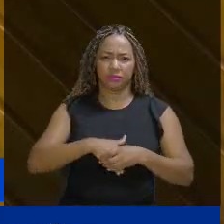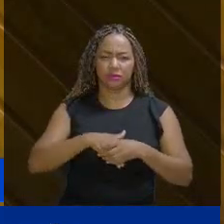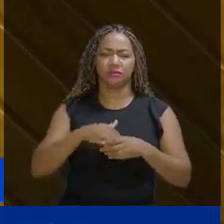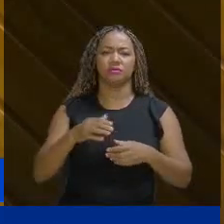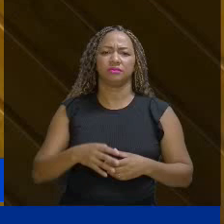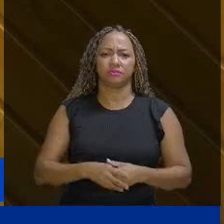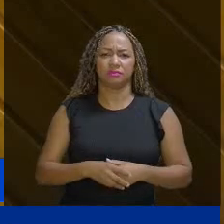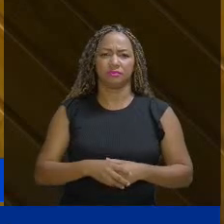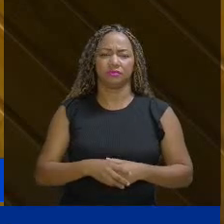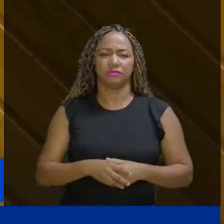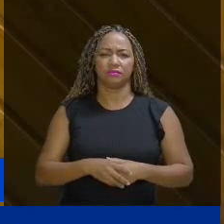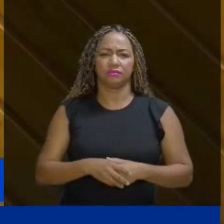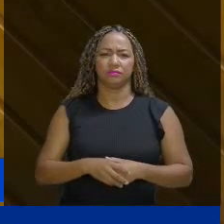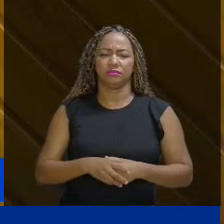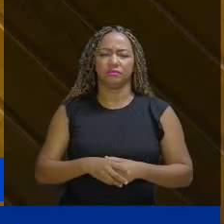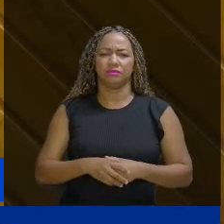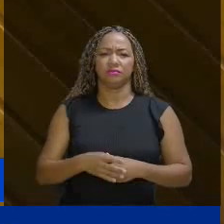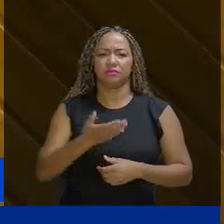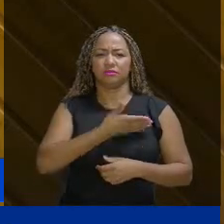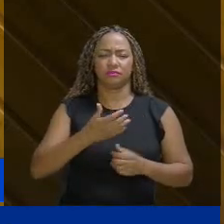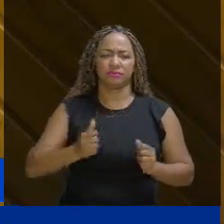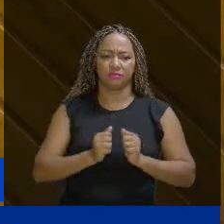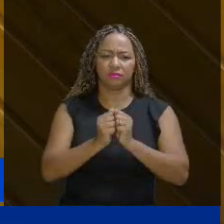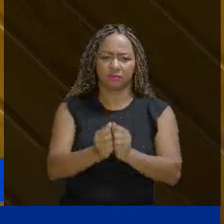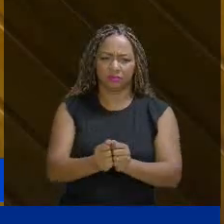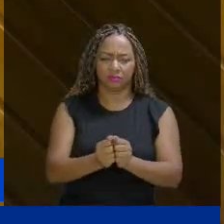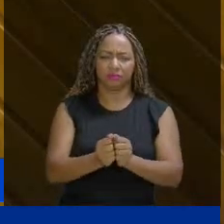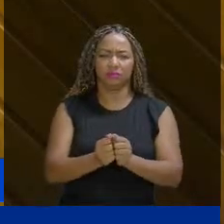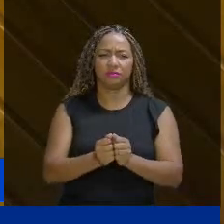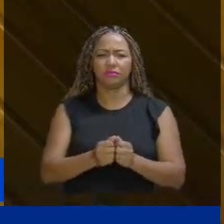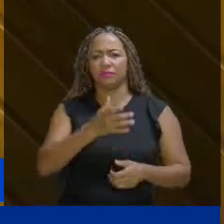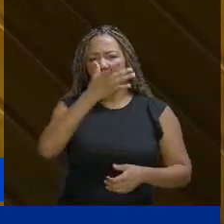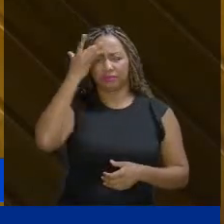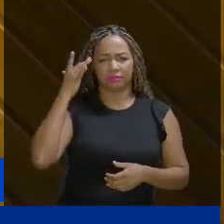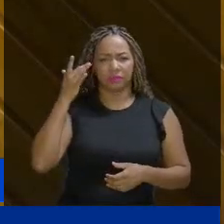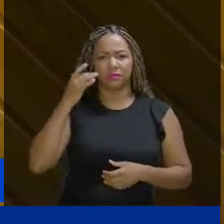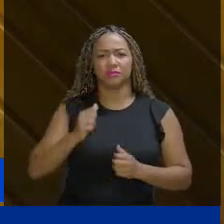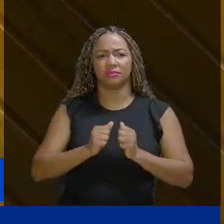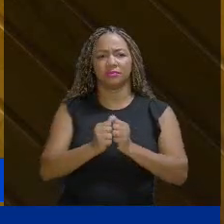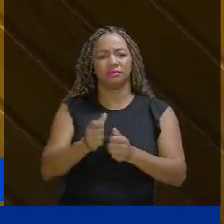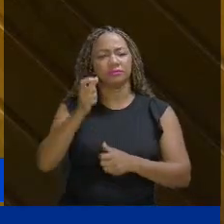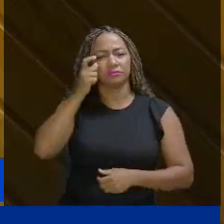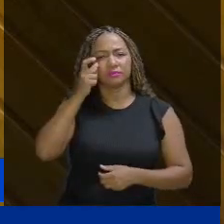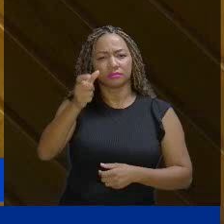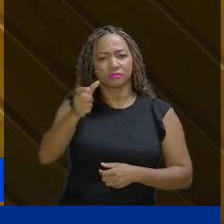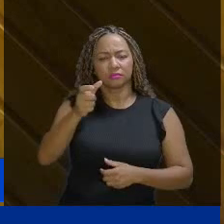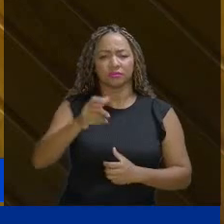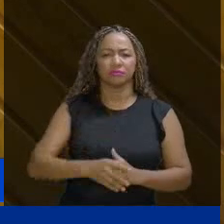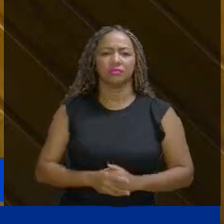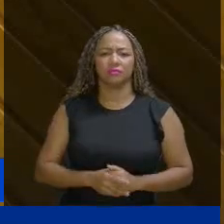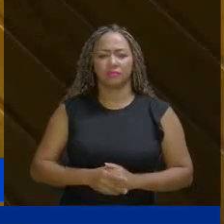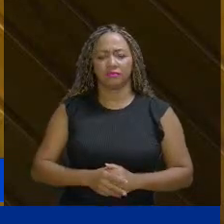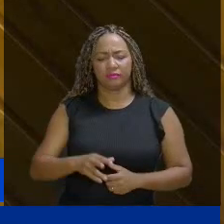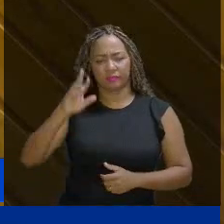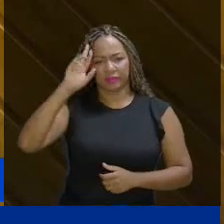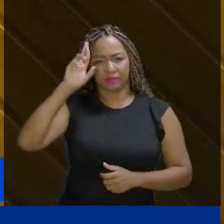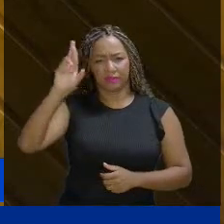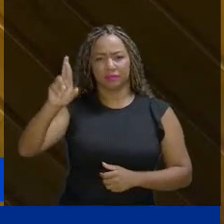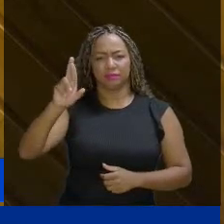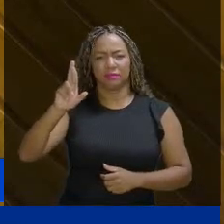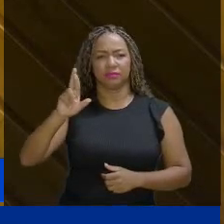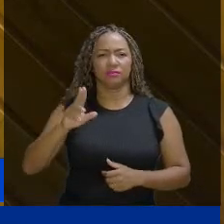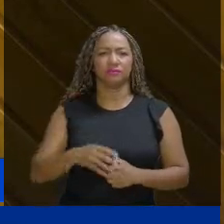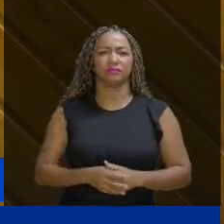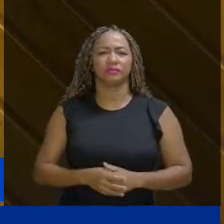nesta corte, ao colega que me acompanha, aos demais que nos acompanham e assistem. Excelências, eu vou